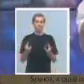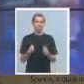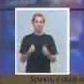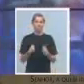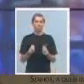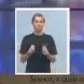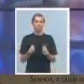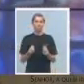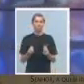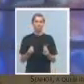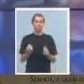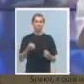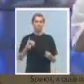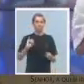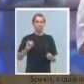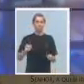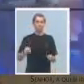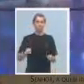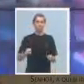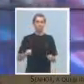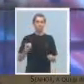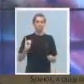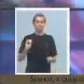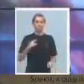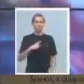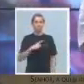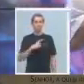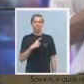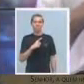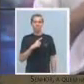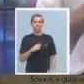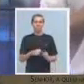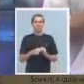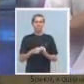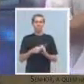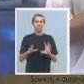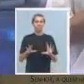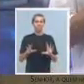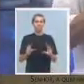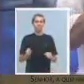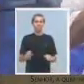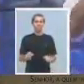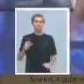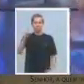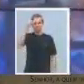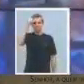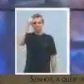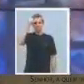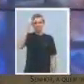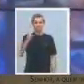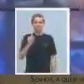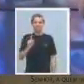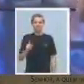a liberdade humana, aonde entrar a consciência humana, ele não entra. Por isso que é importante a